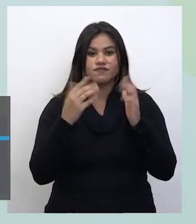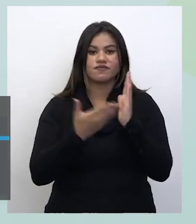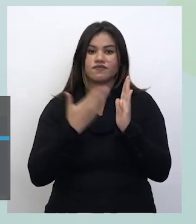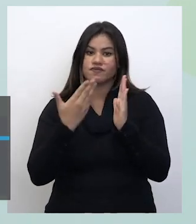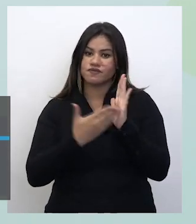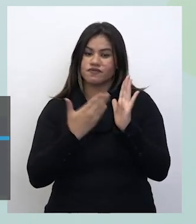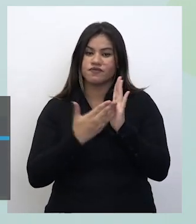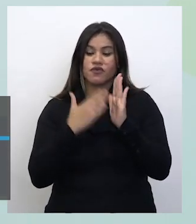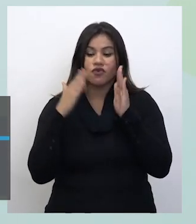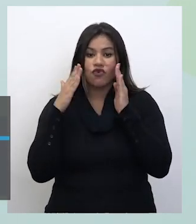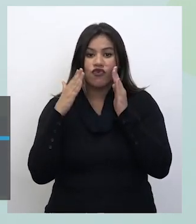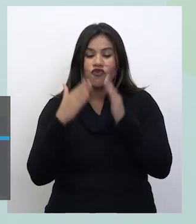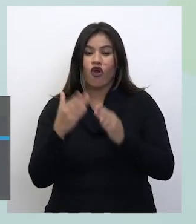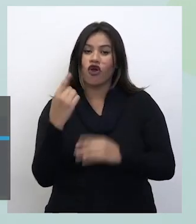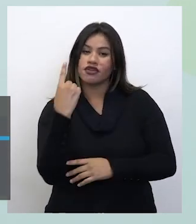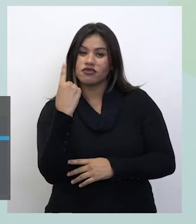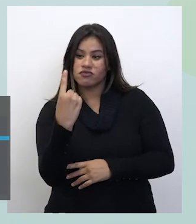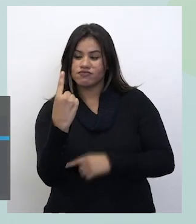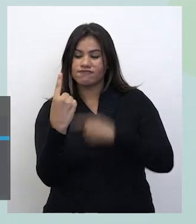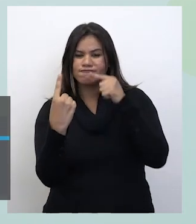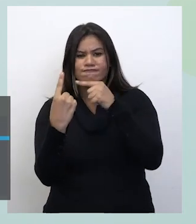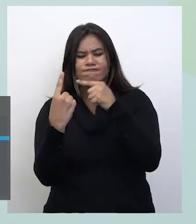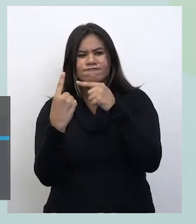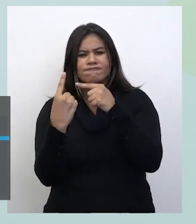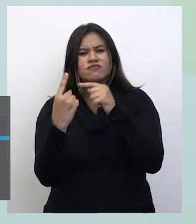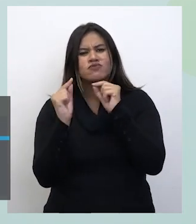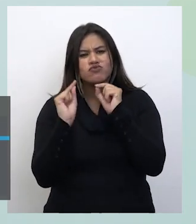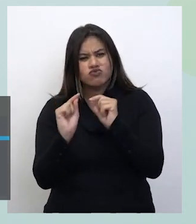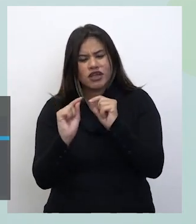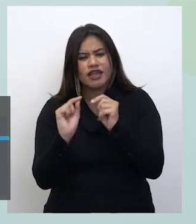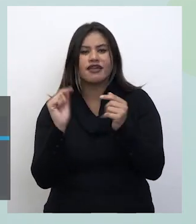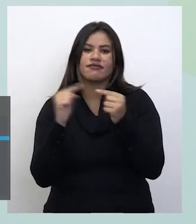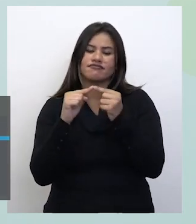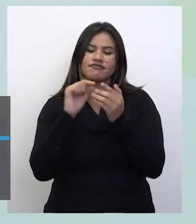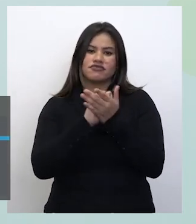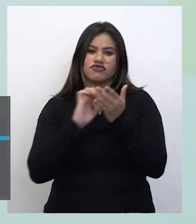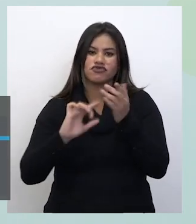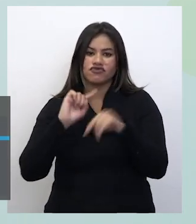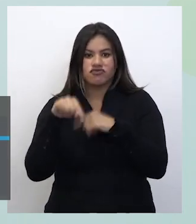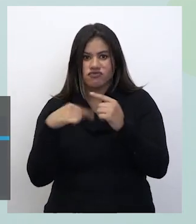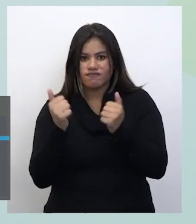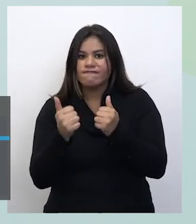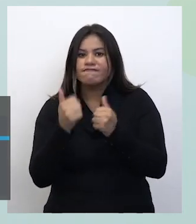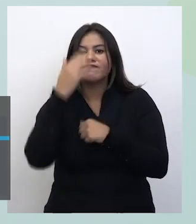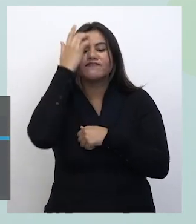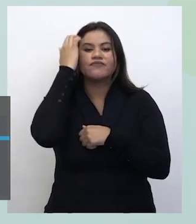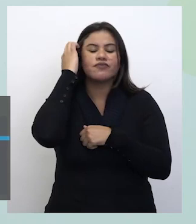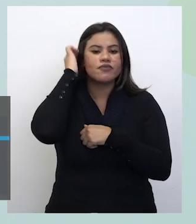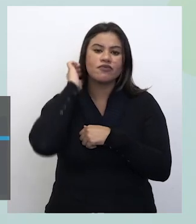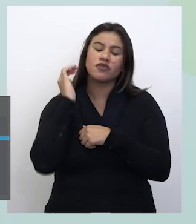e foque em uma competência socioemocional para a atividade que a gente vai fazer logo a seguir. Pode